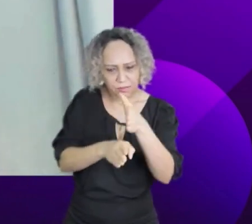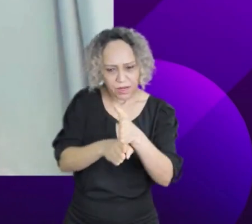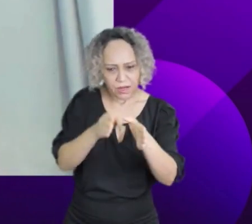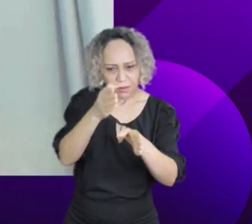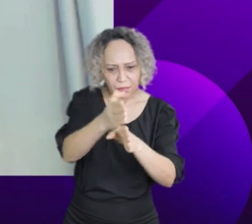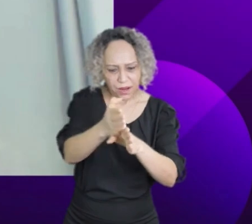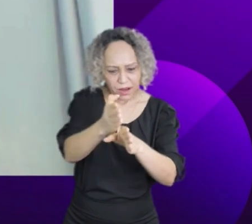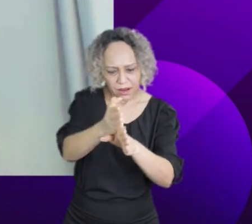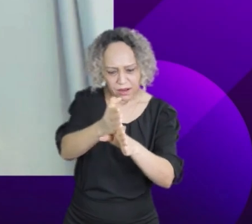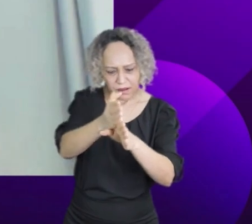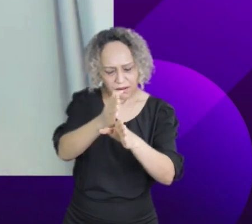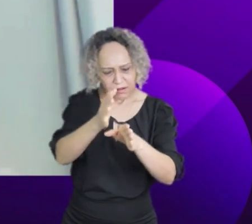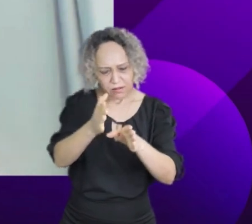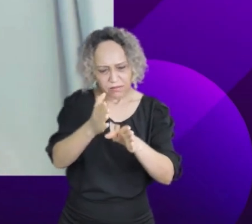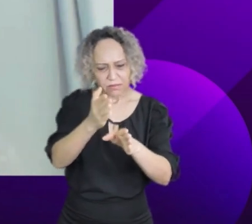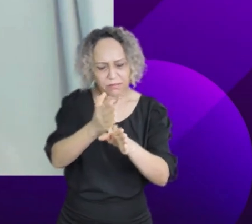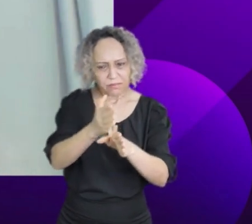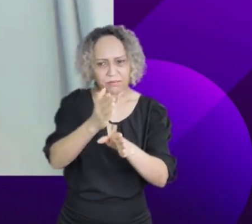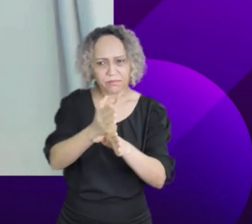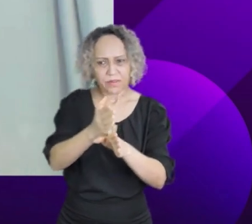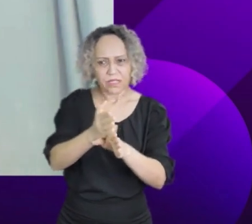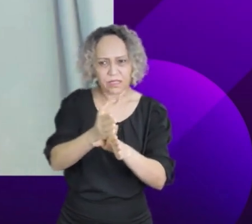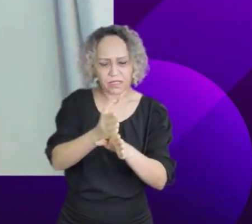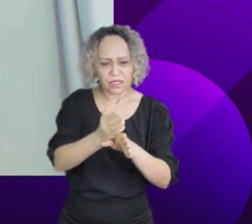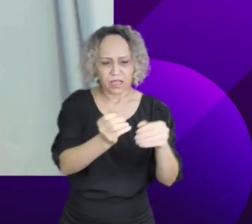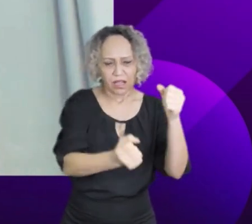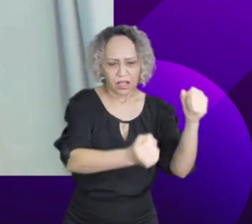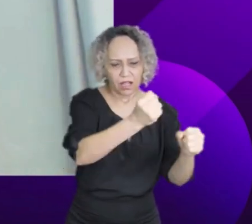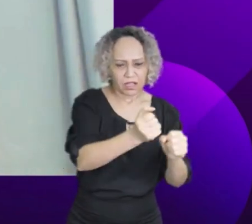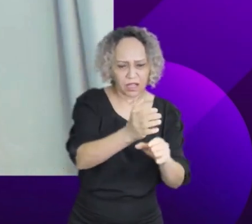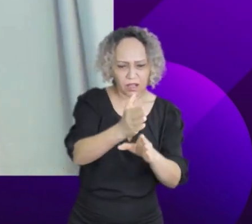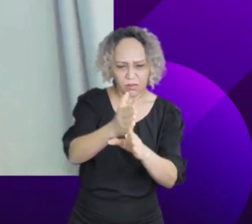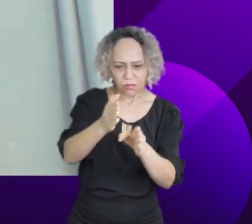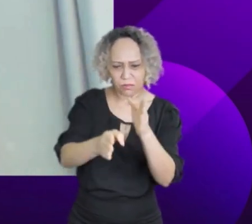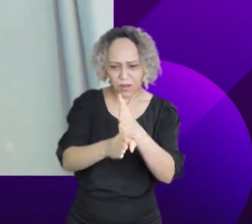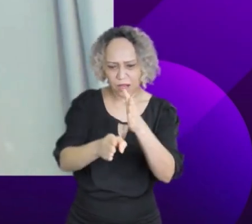de nível, um meio-fio, um gelo baiano, uma coisa que